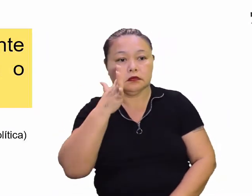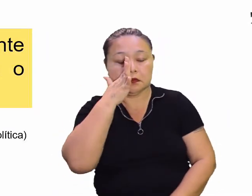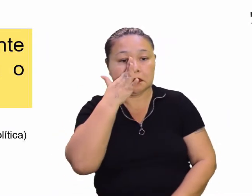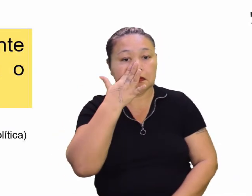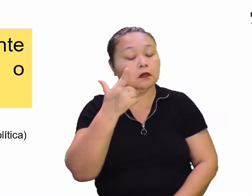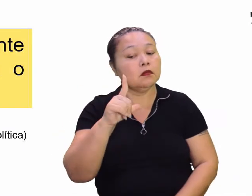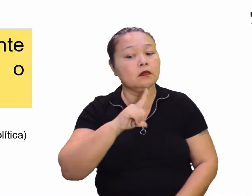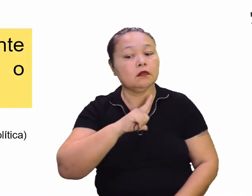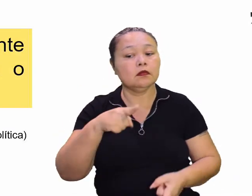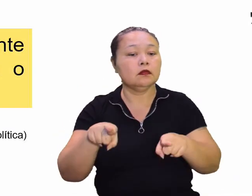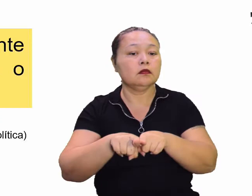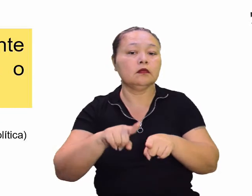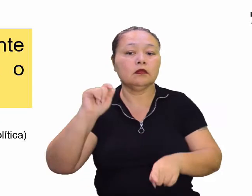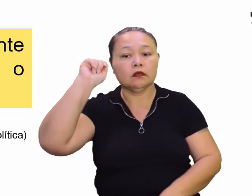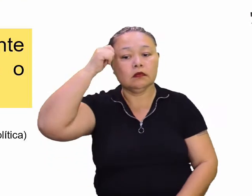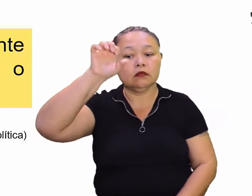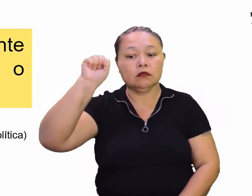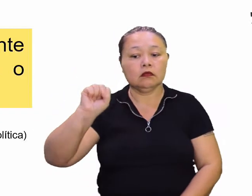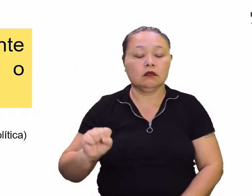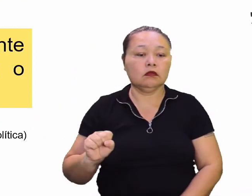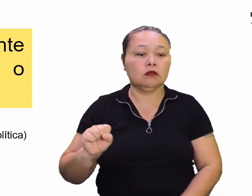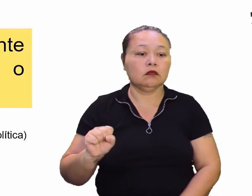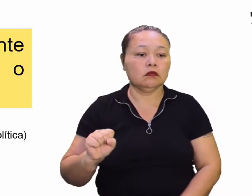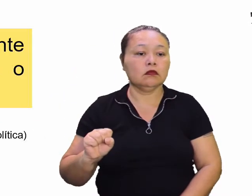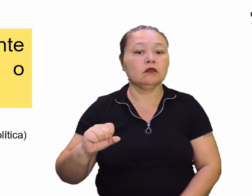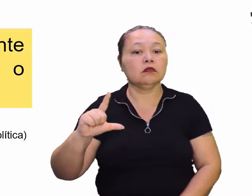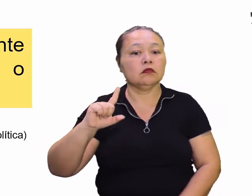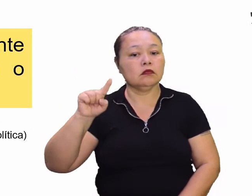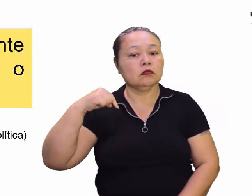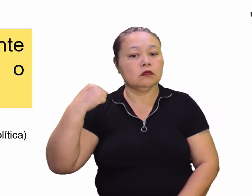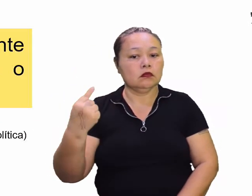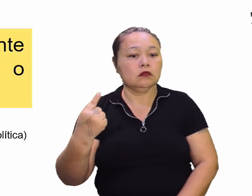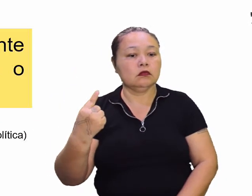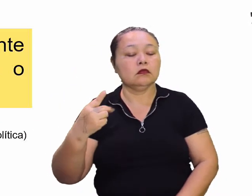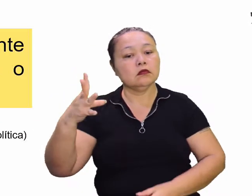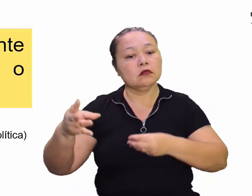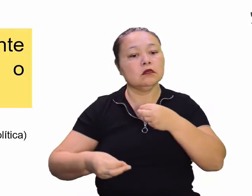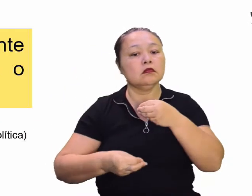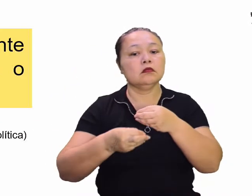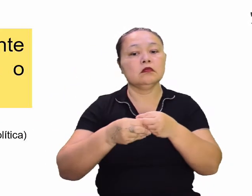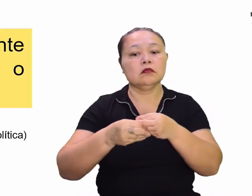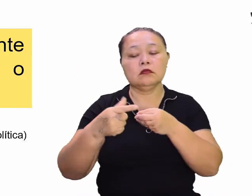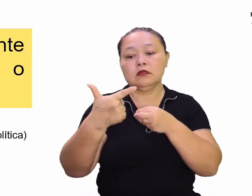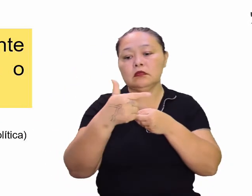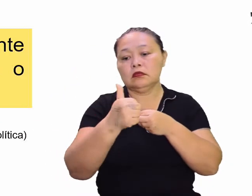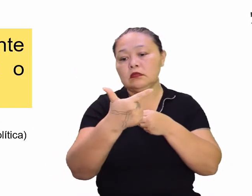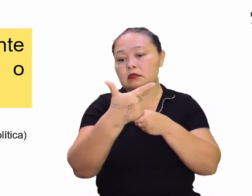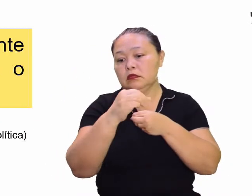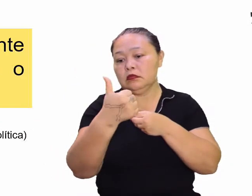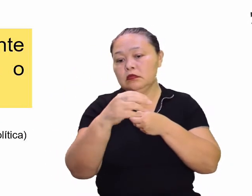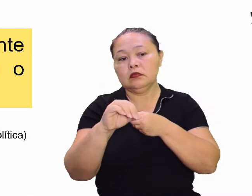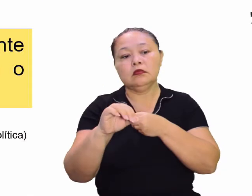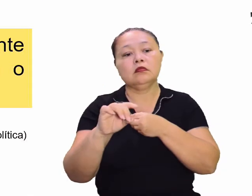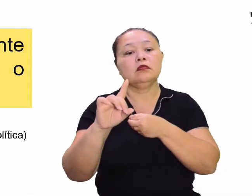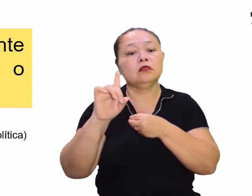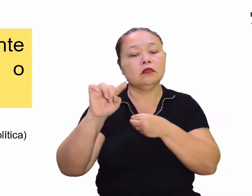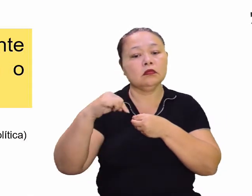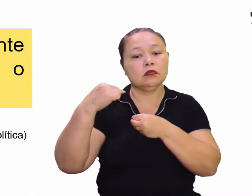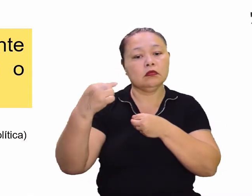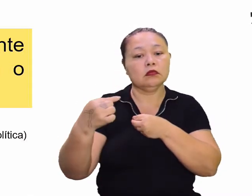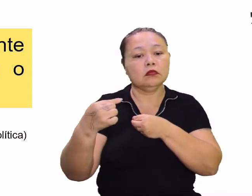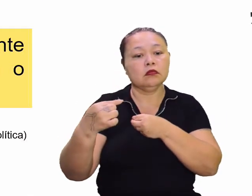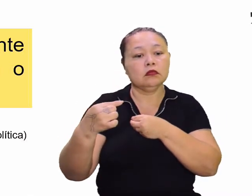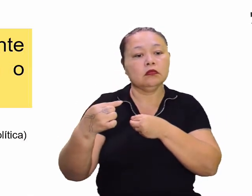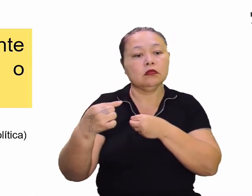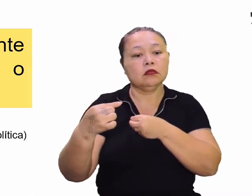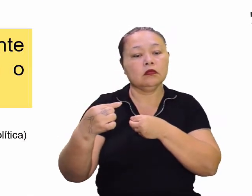Então, nós temos aí a África do Sul, que passou a fazer parte do grupo em 2010, certo, professor Jorge? E qual